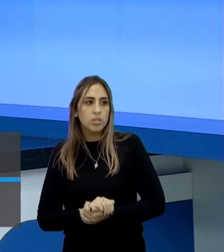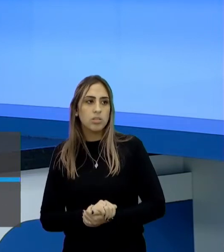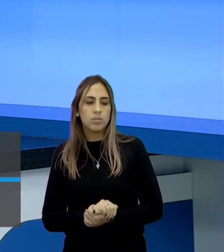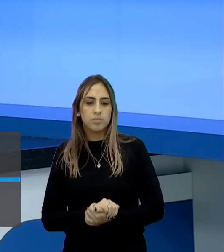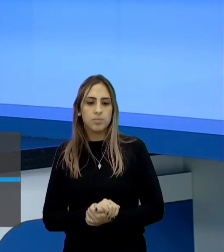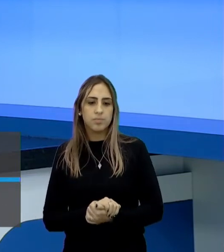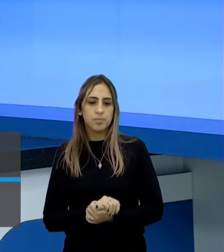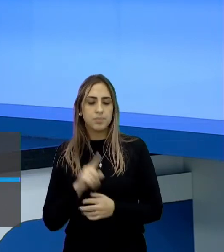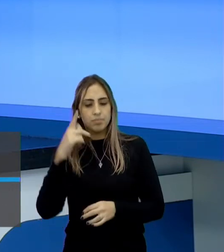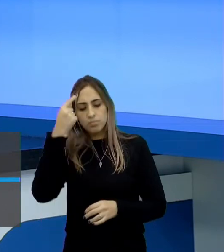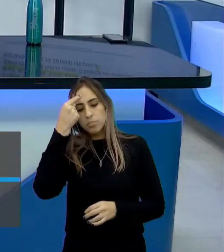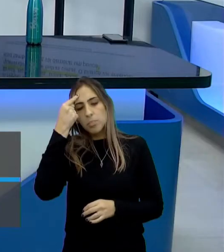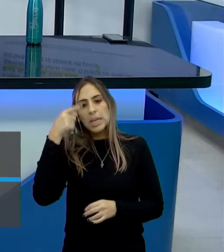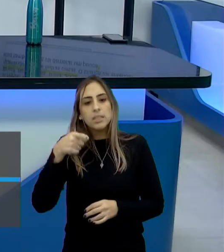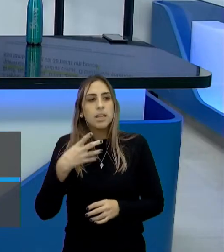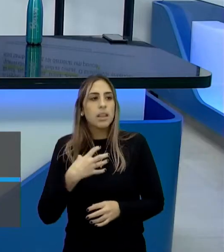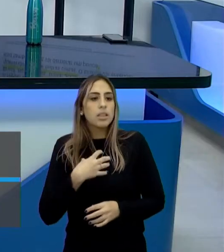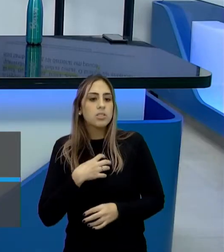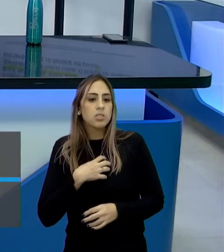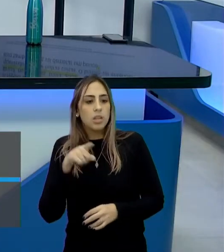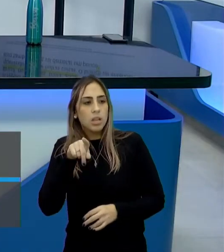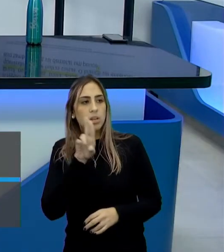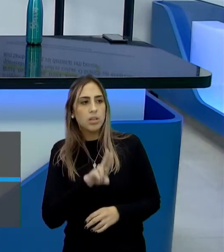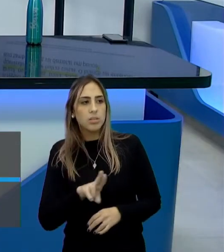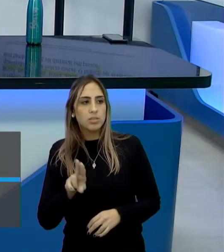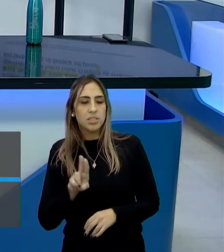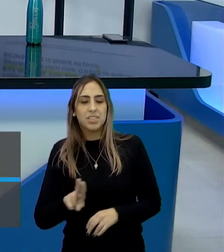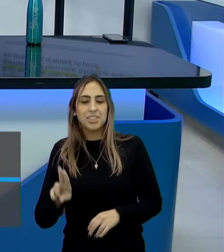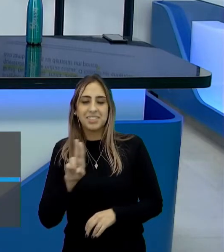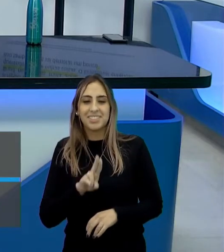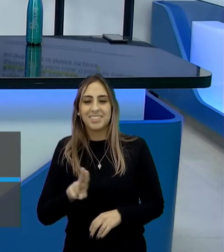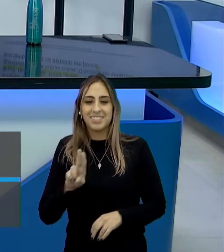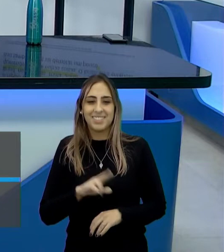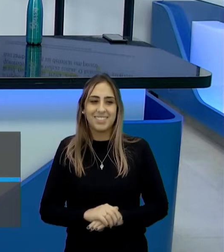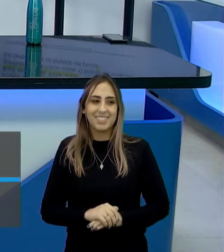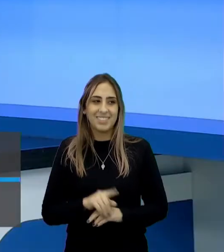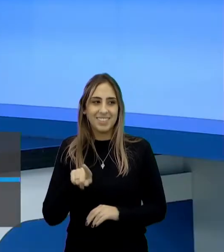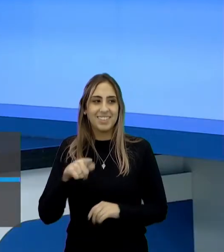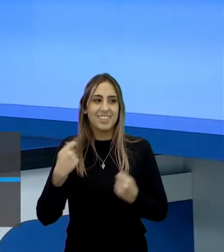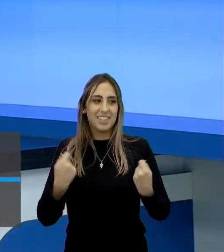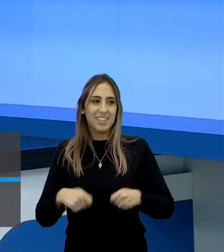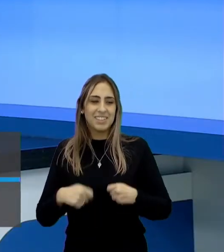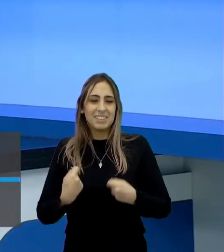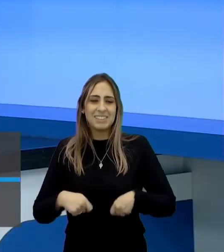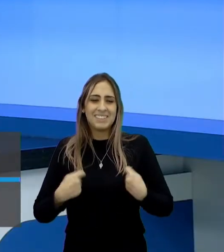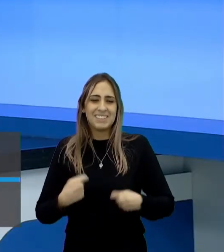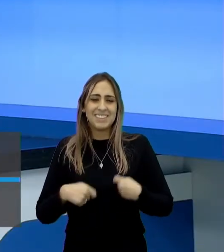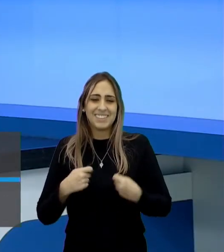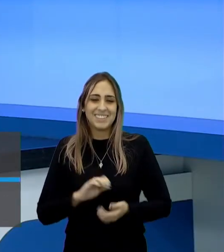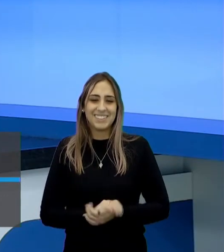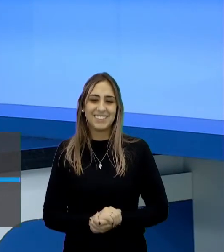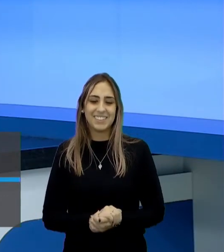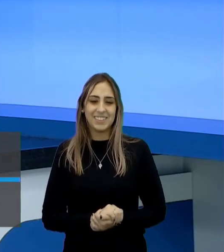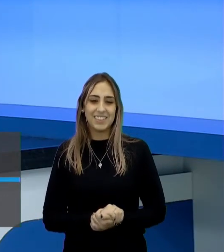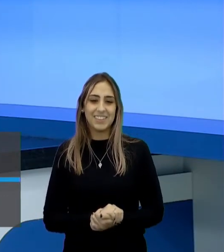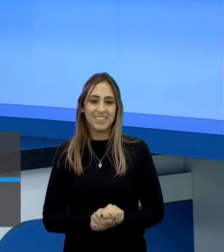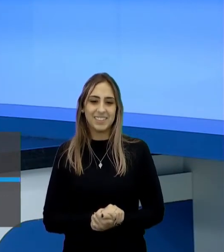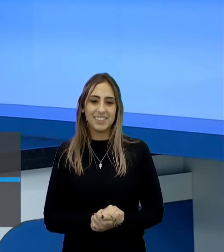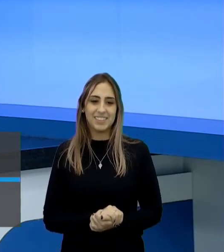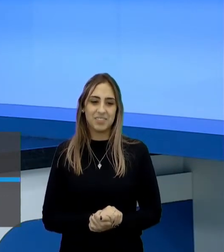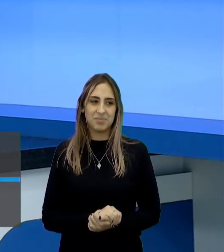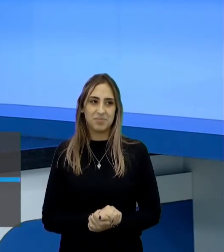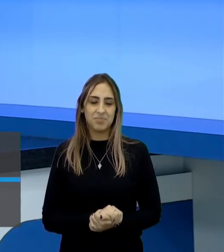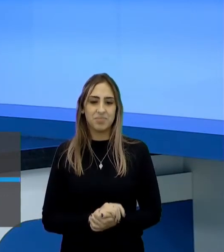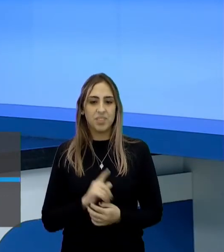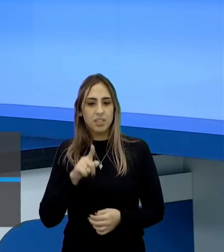entendeu? É engraçado isso, né? Sim. Mas ele o utilizou corretamente no momento que ele precisava, porque isso sustentou o que ele tinha para falar, né?